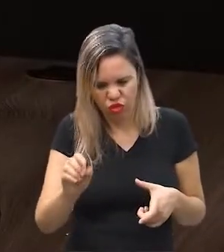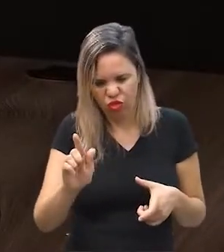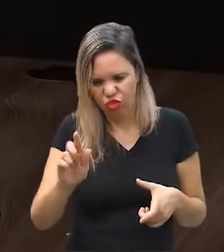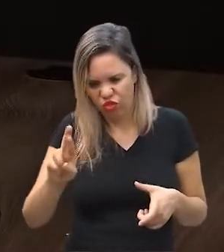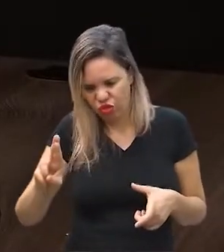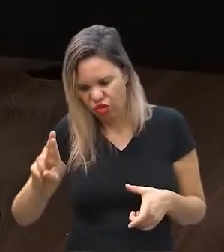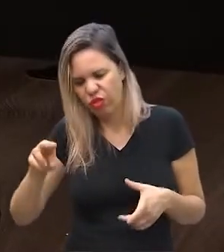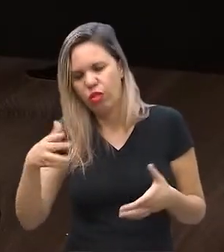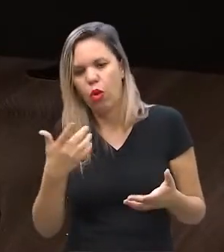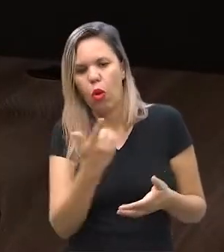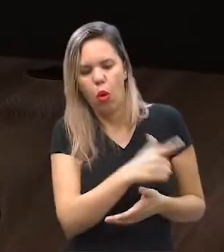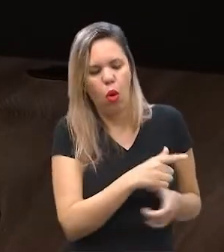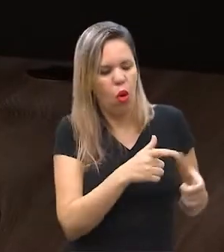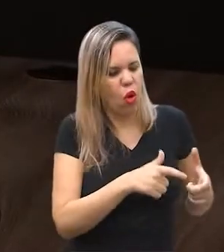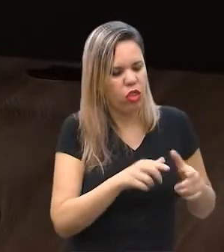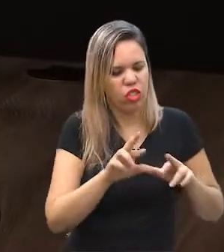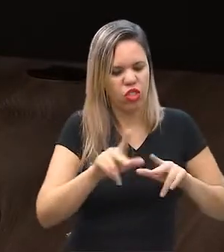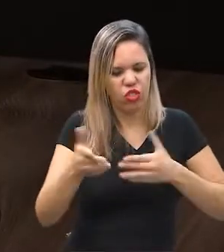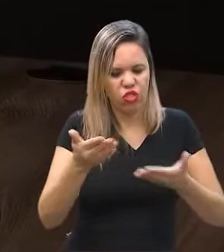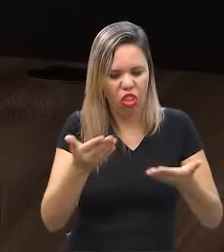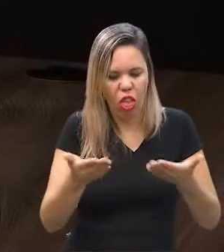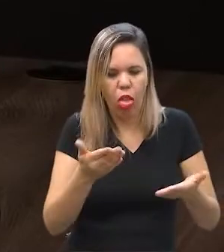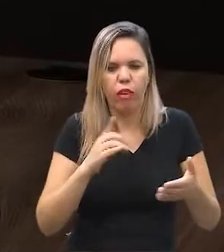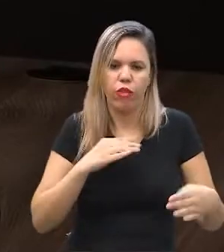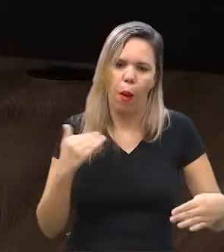gramas, outro, e tiveram que